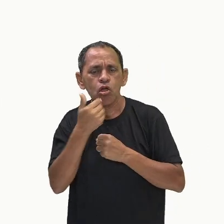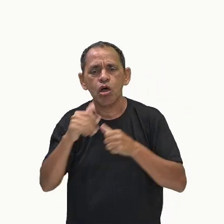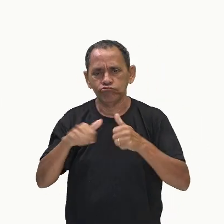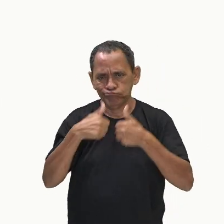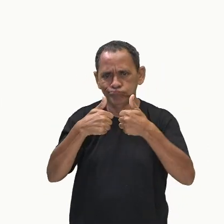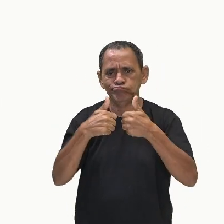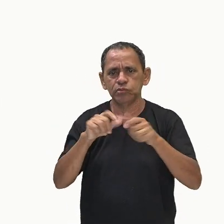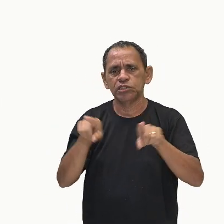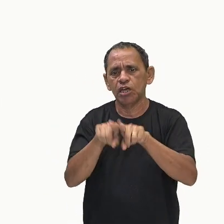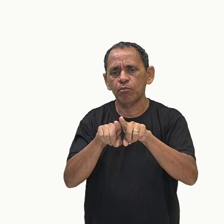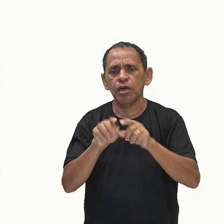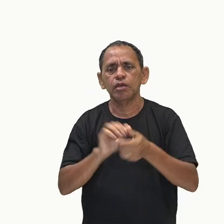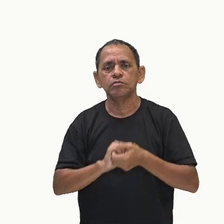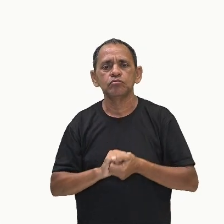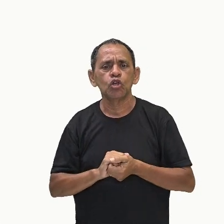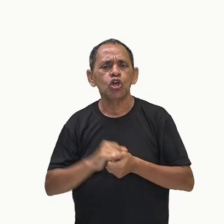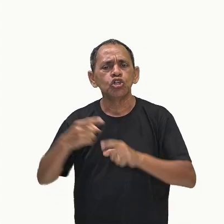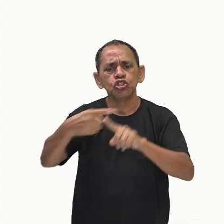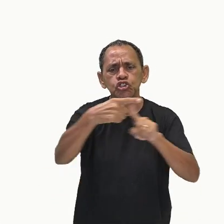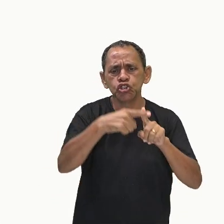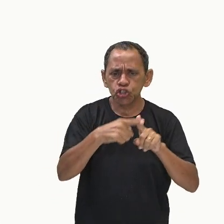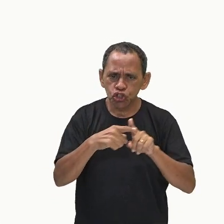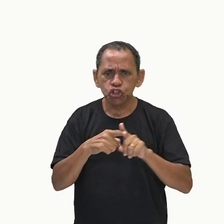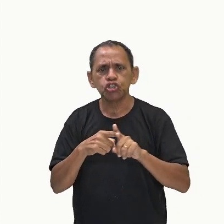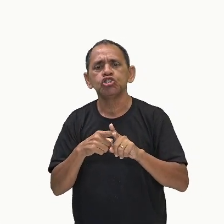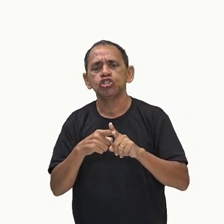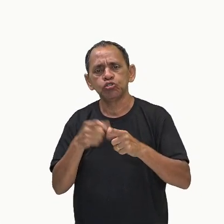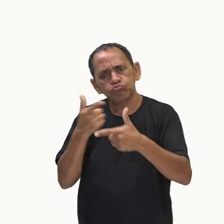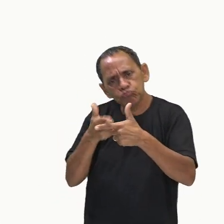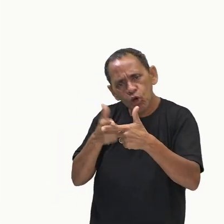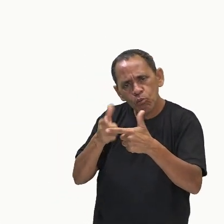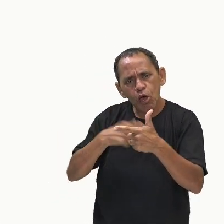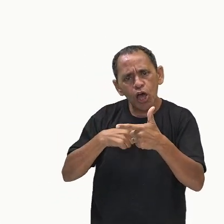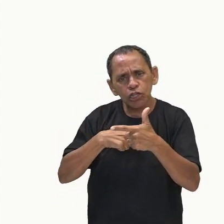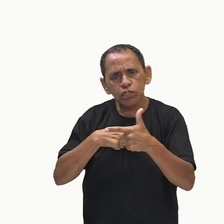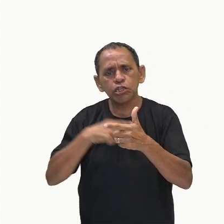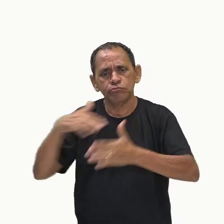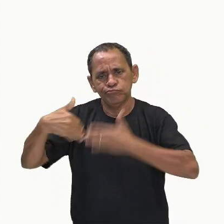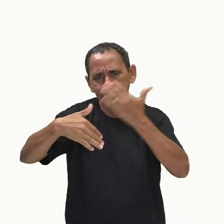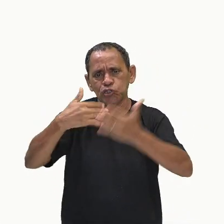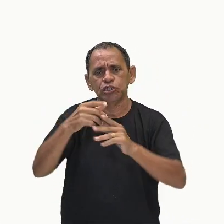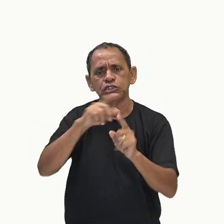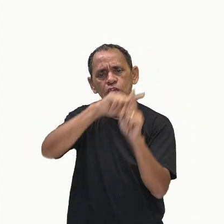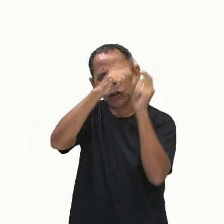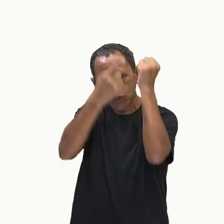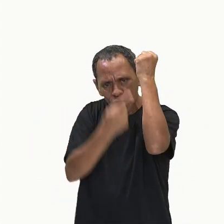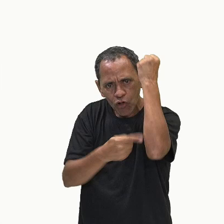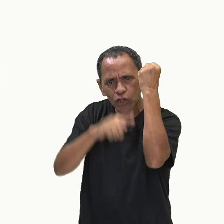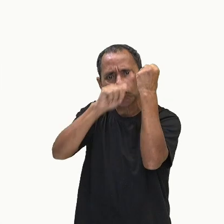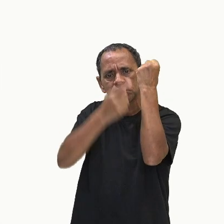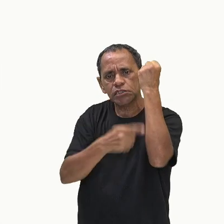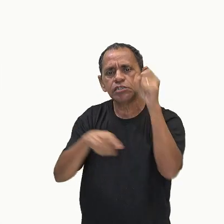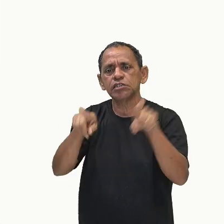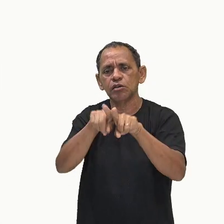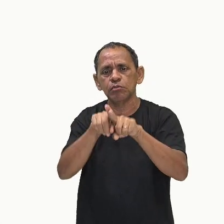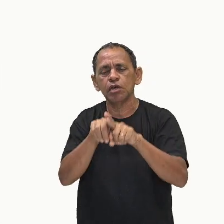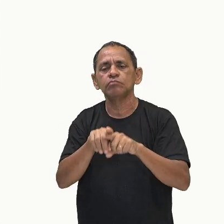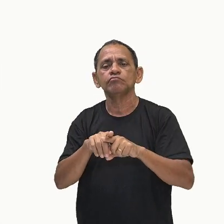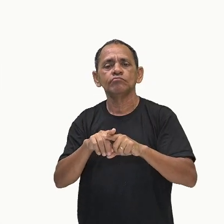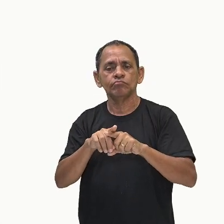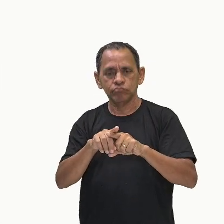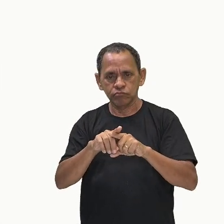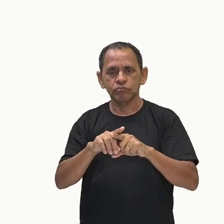para vocês, que afeta o processo da fotossíntese. Em intensidades luminosas, as plantas produzem